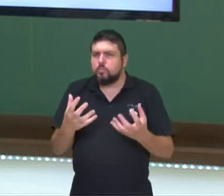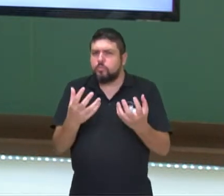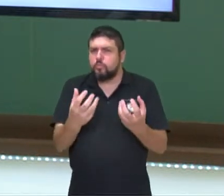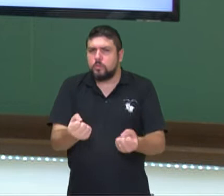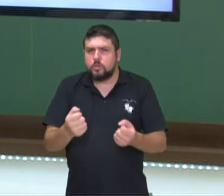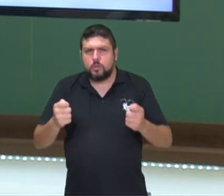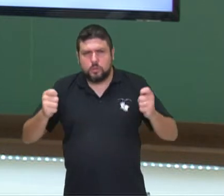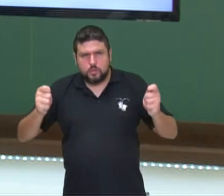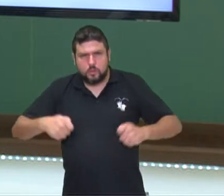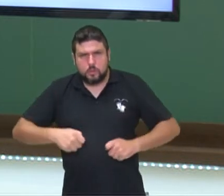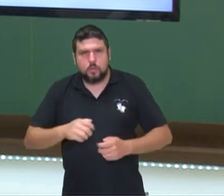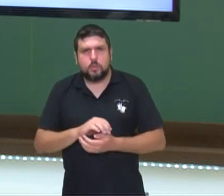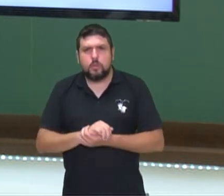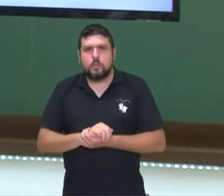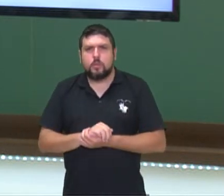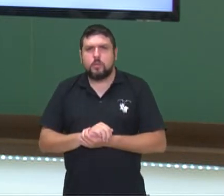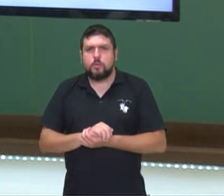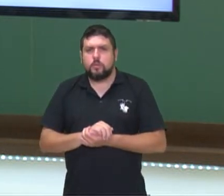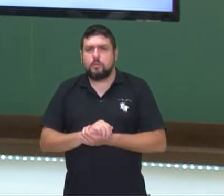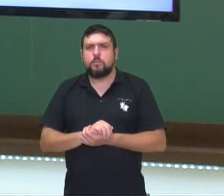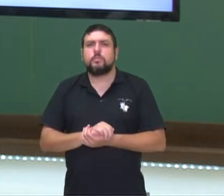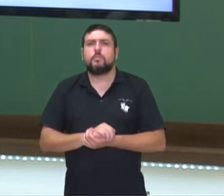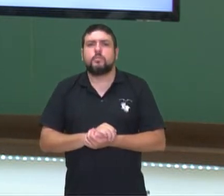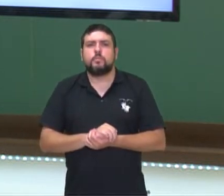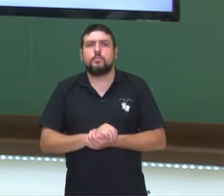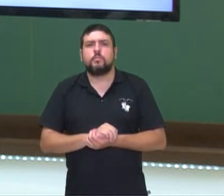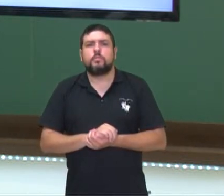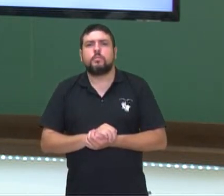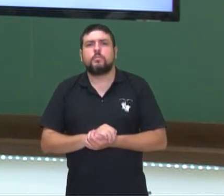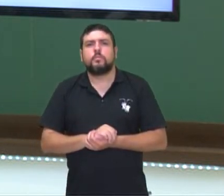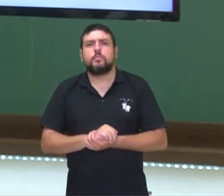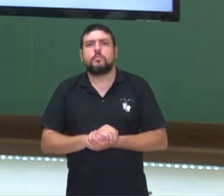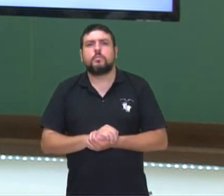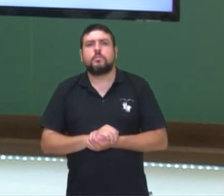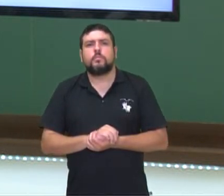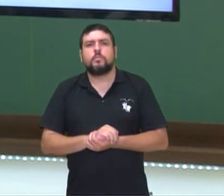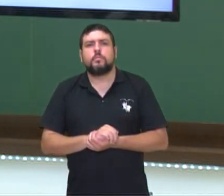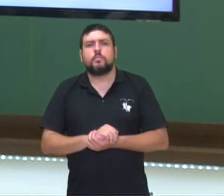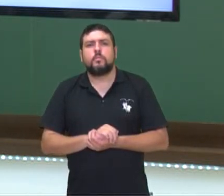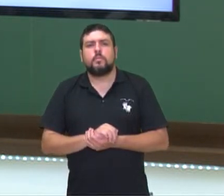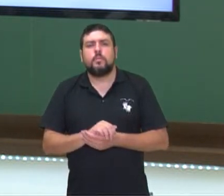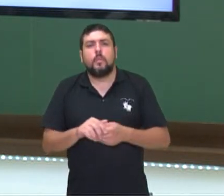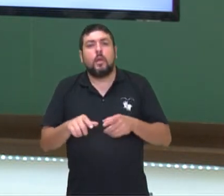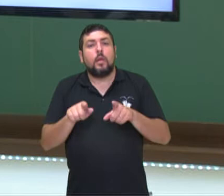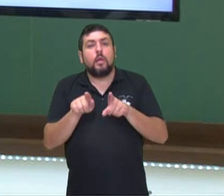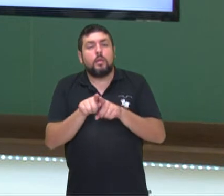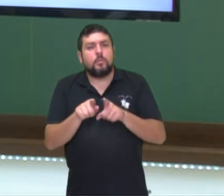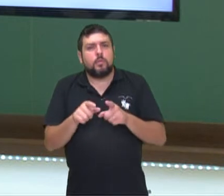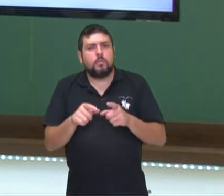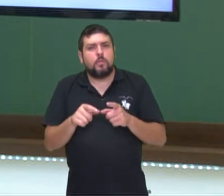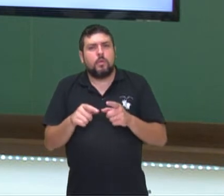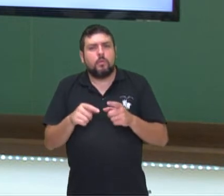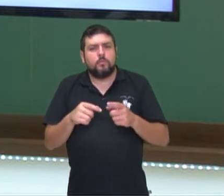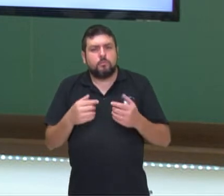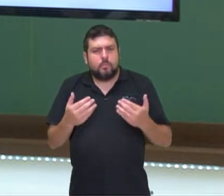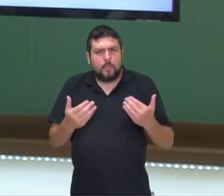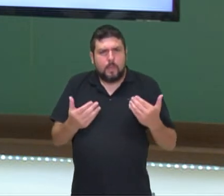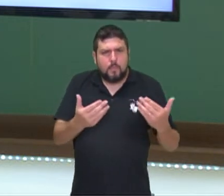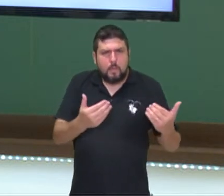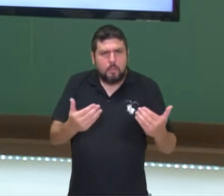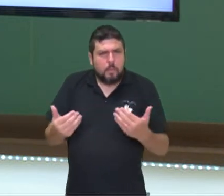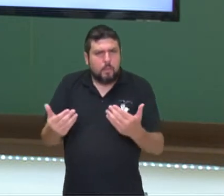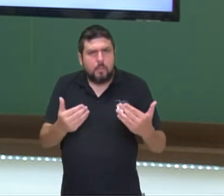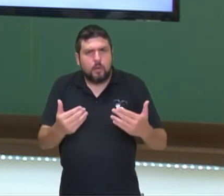situação? Será que isso é possível? Ainda, o diálogo é uma arma poderosa nas